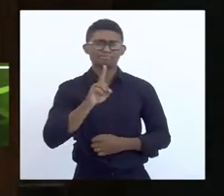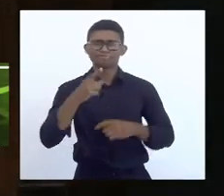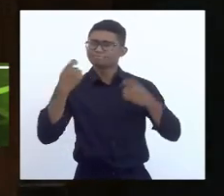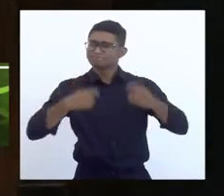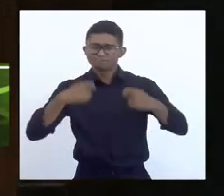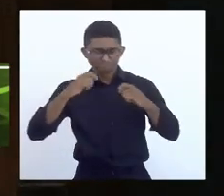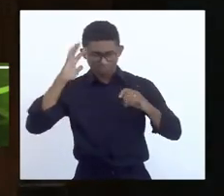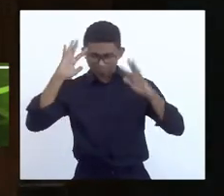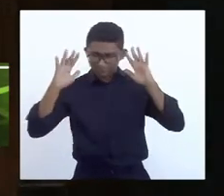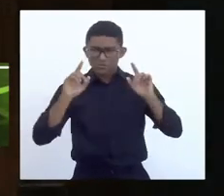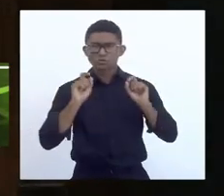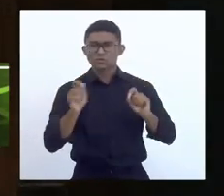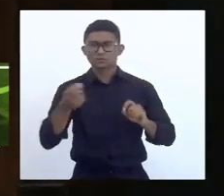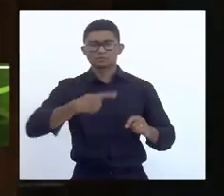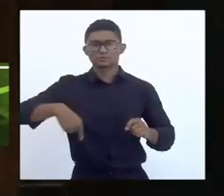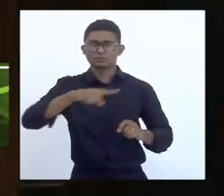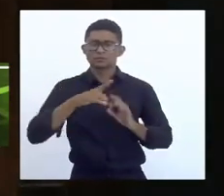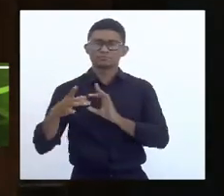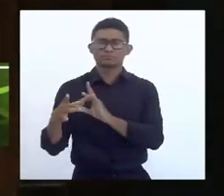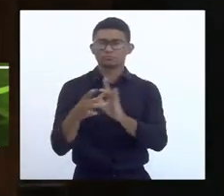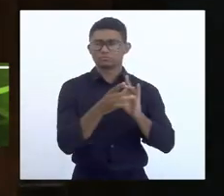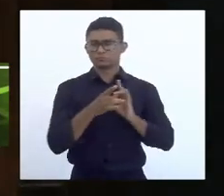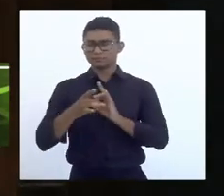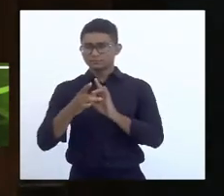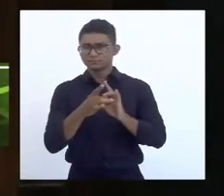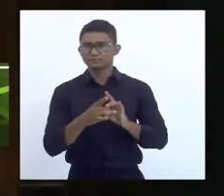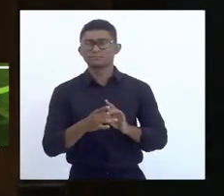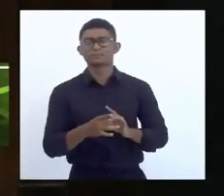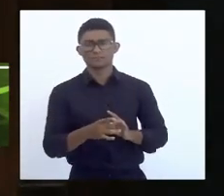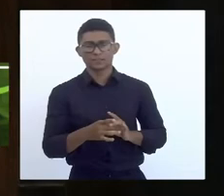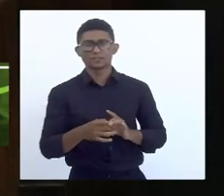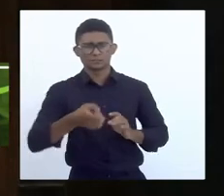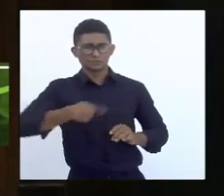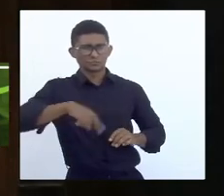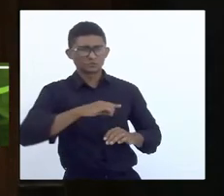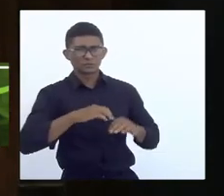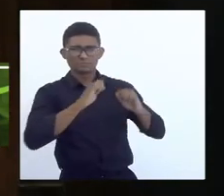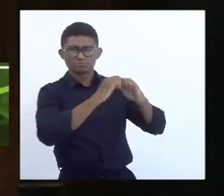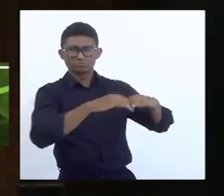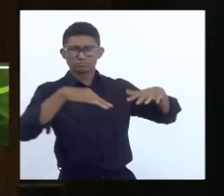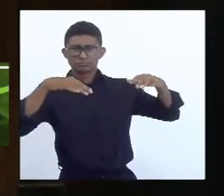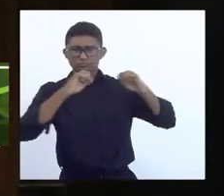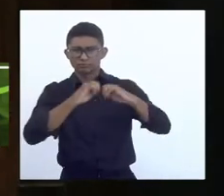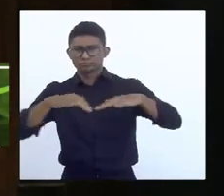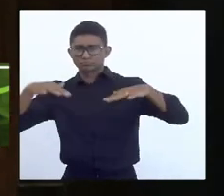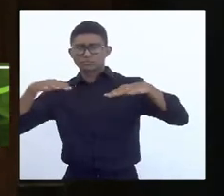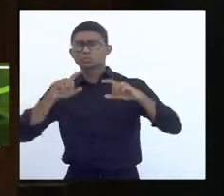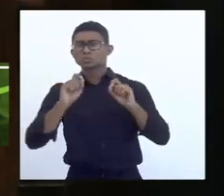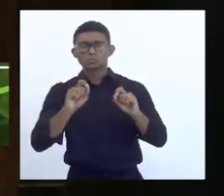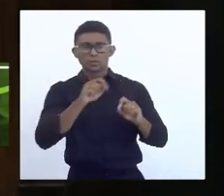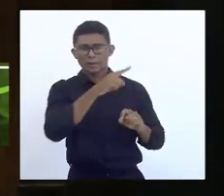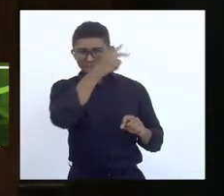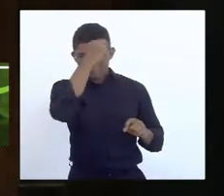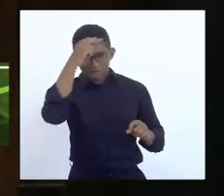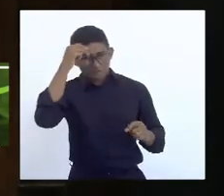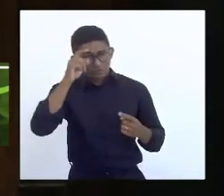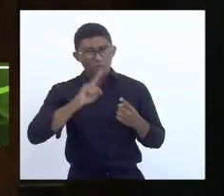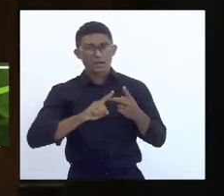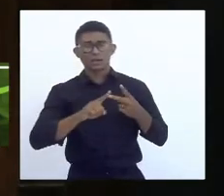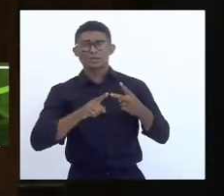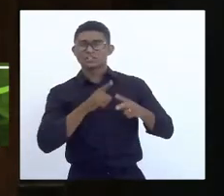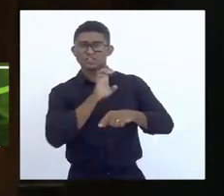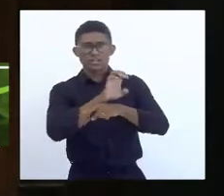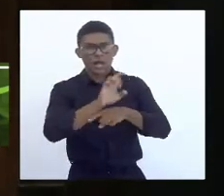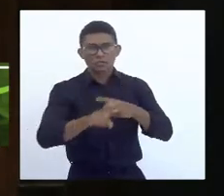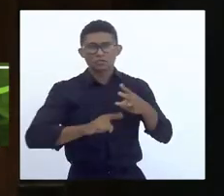todos os dias, que nós estamos ocupando espaço nos parlamentos municipais, estaduais e federais, porque nós fomos eleitas